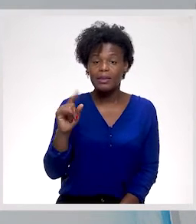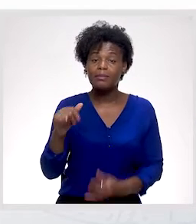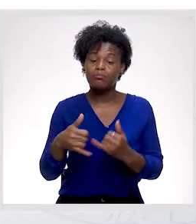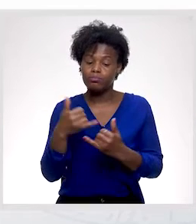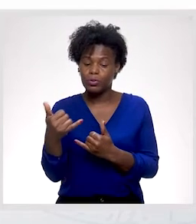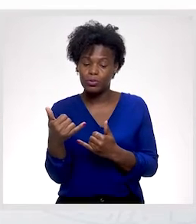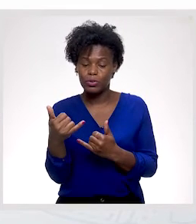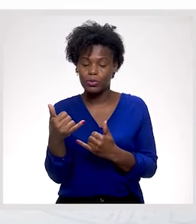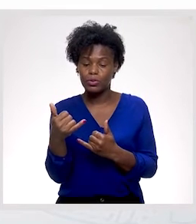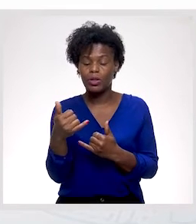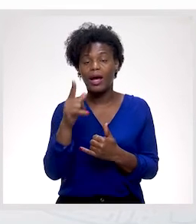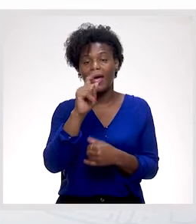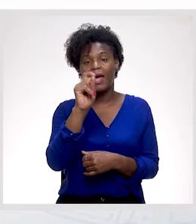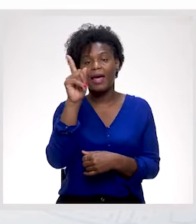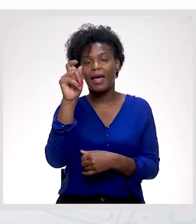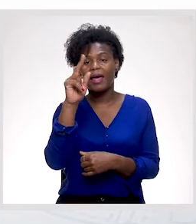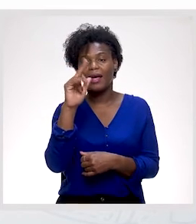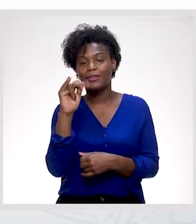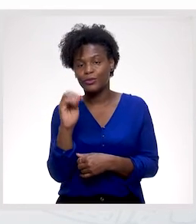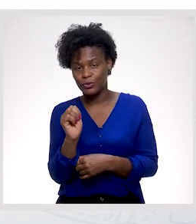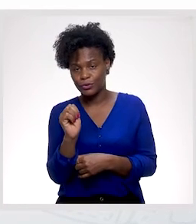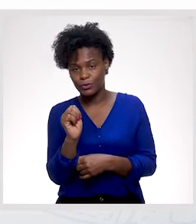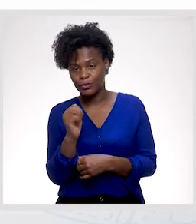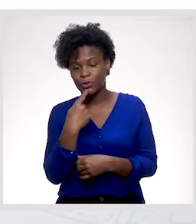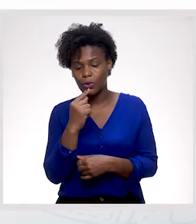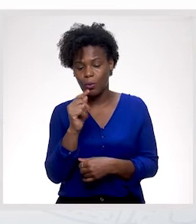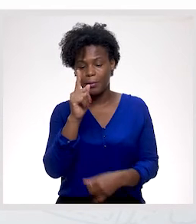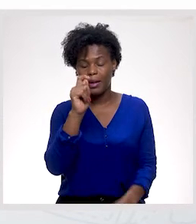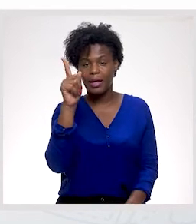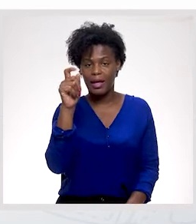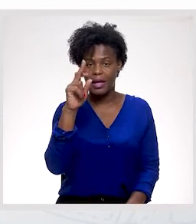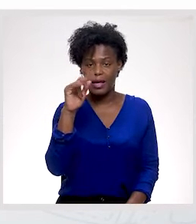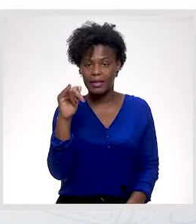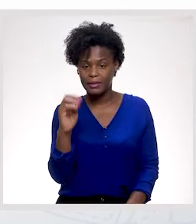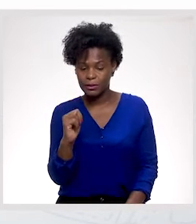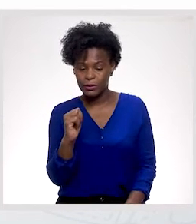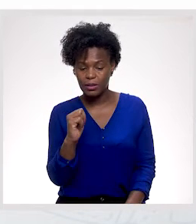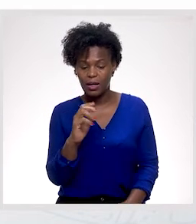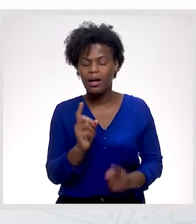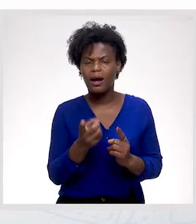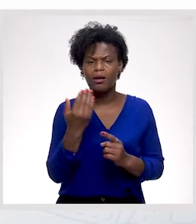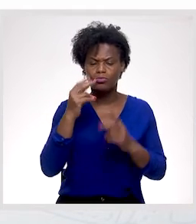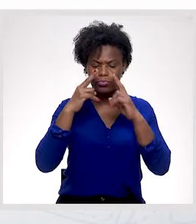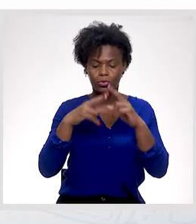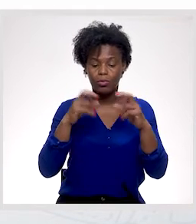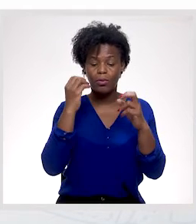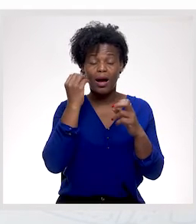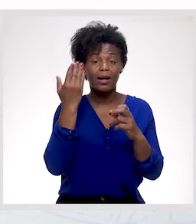vamos analisar o Eris. O Eris que foi descoberto, conforme já tínhamos visto